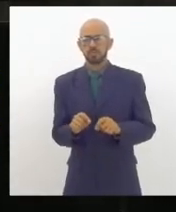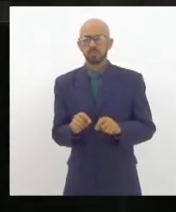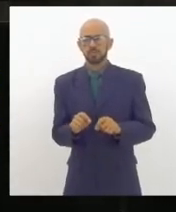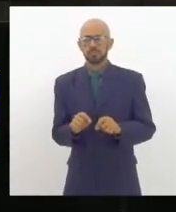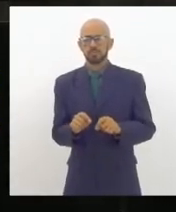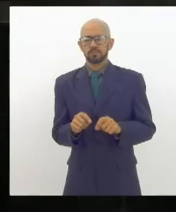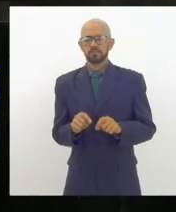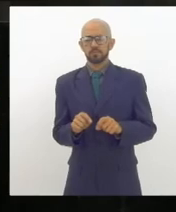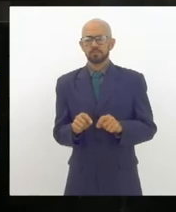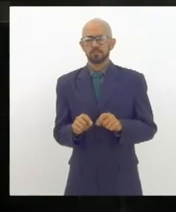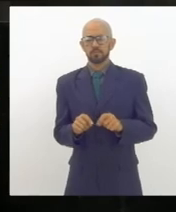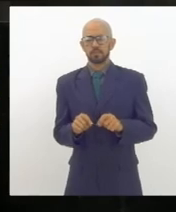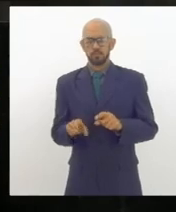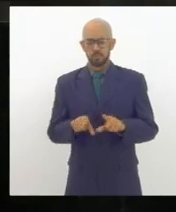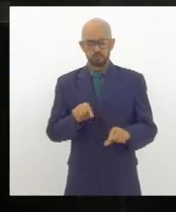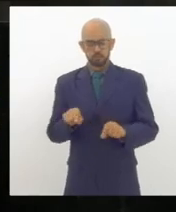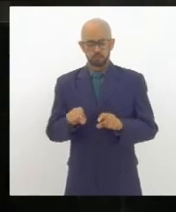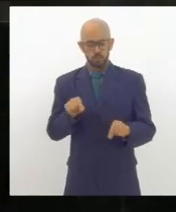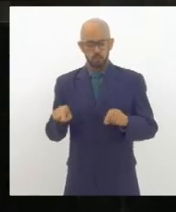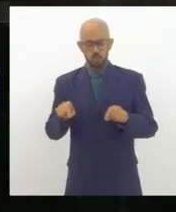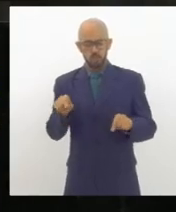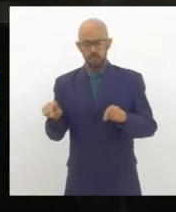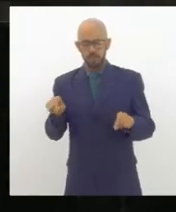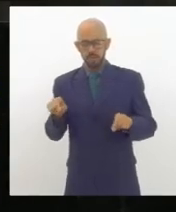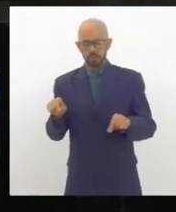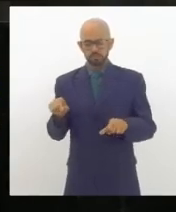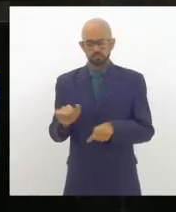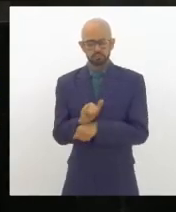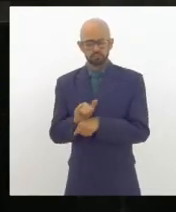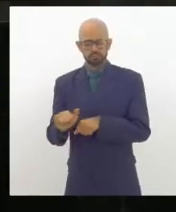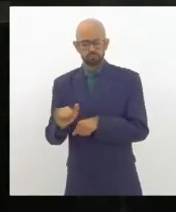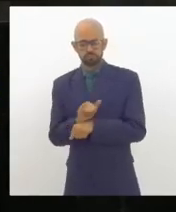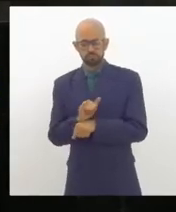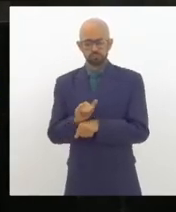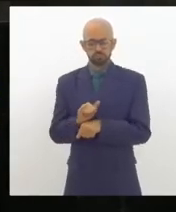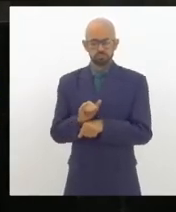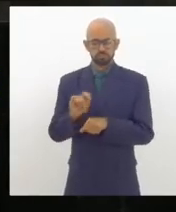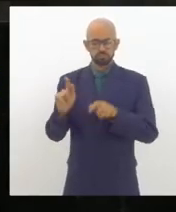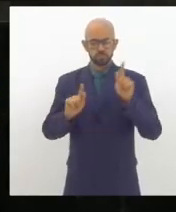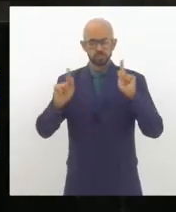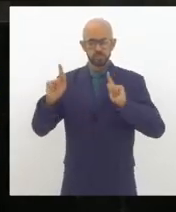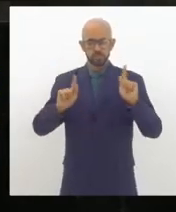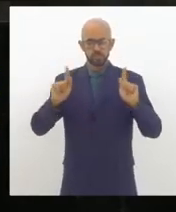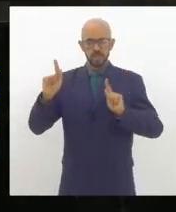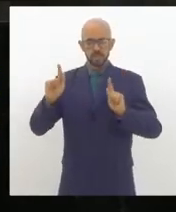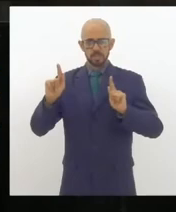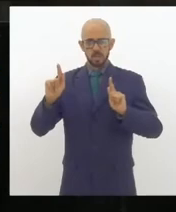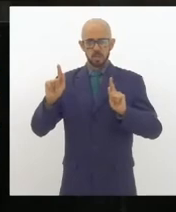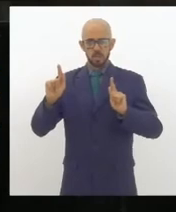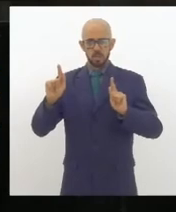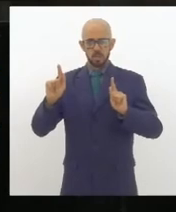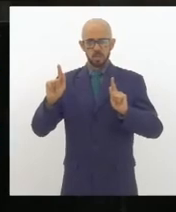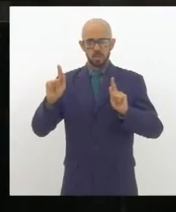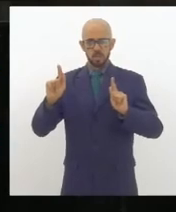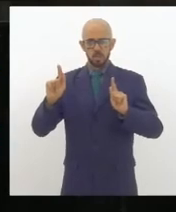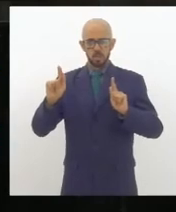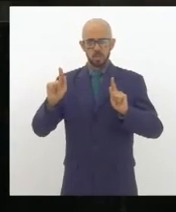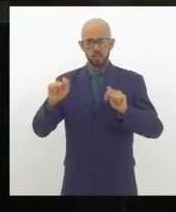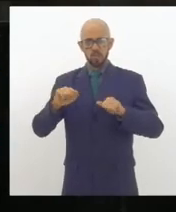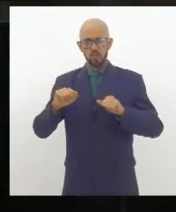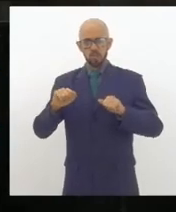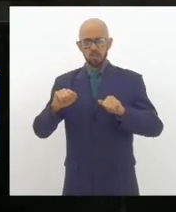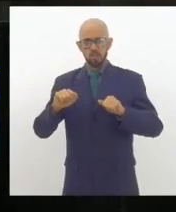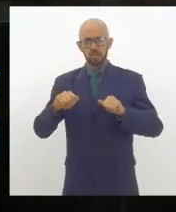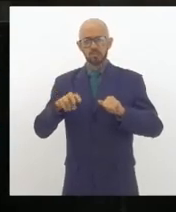uma escolha prévia por algum meio licitatório de concurso, por algum meio de concurso, de